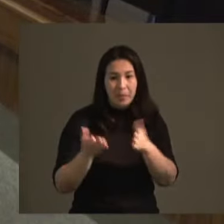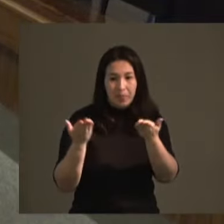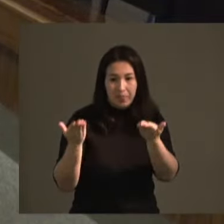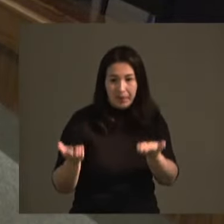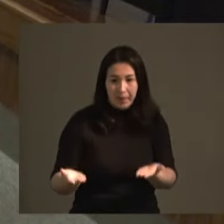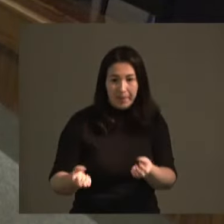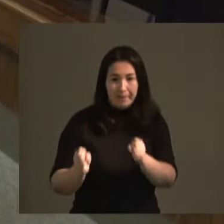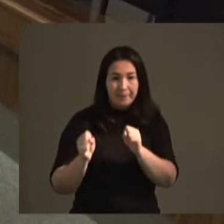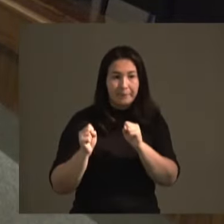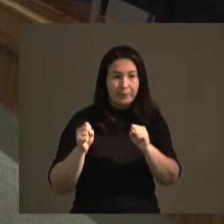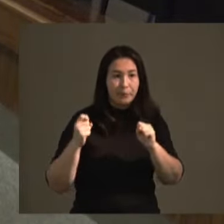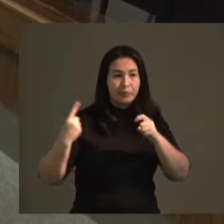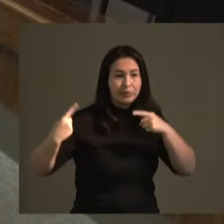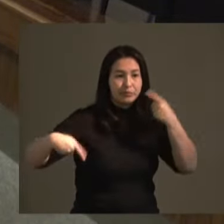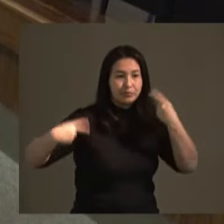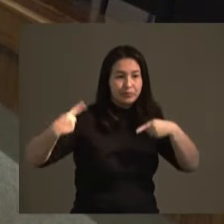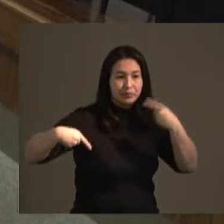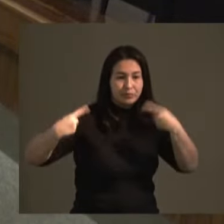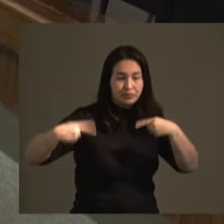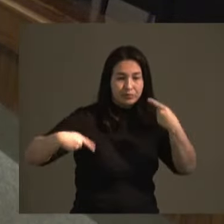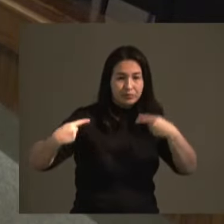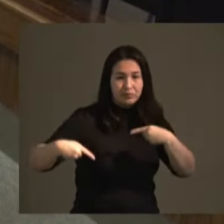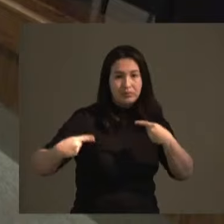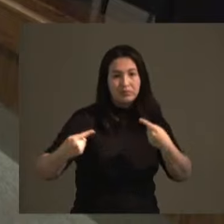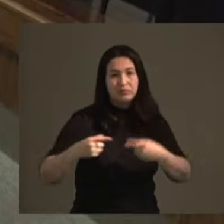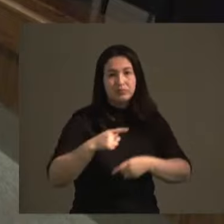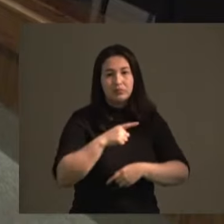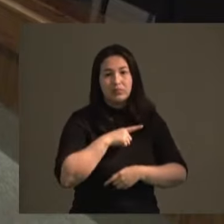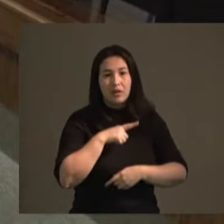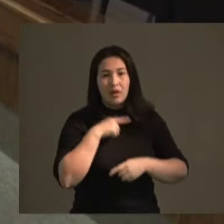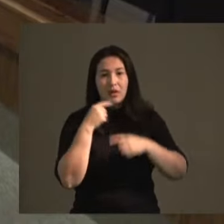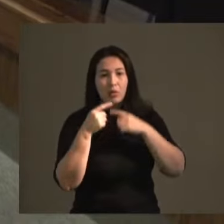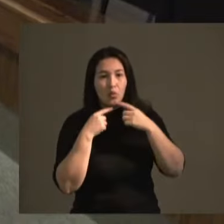gente possa debater e tirar essas dúvidas.